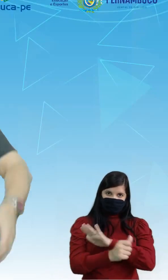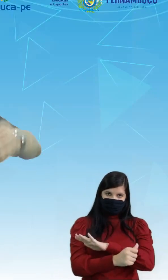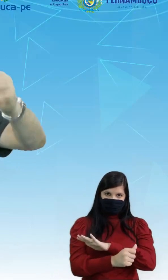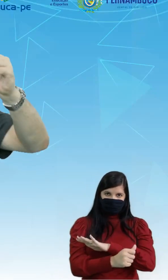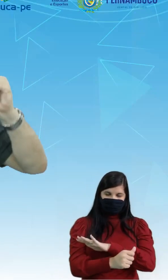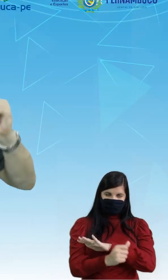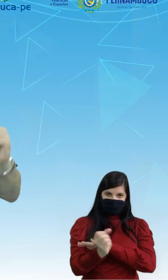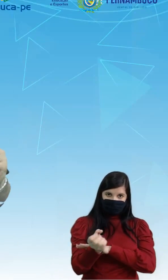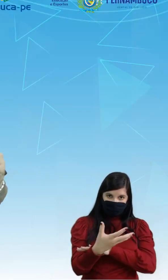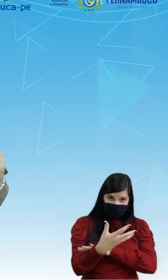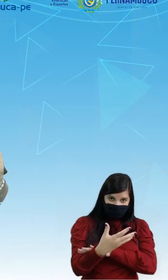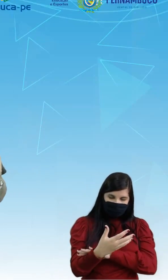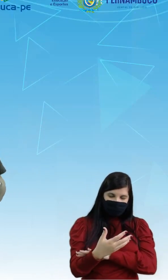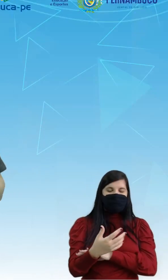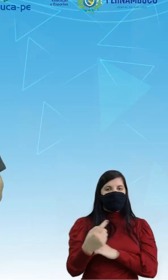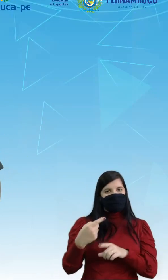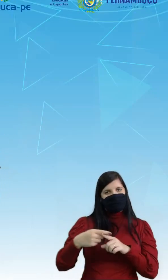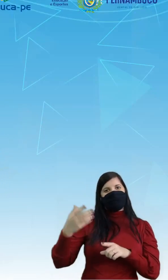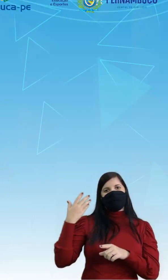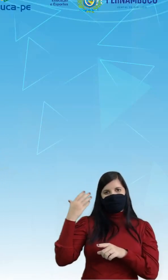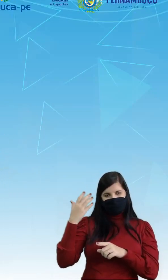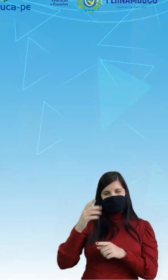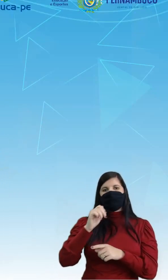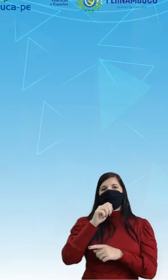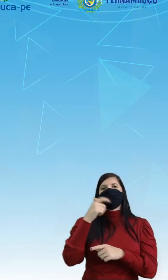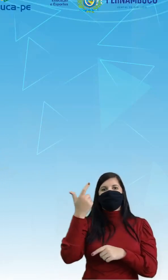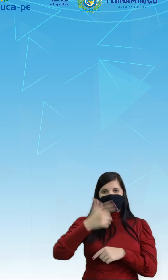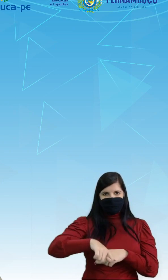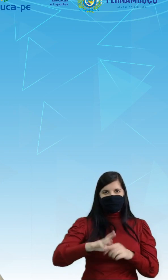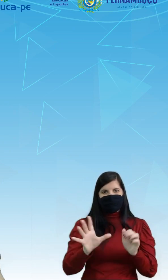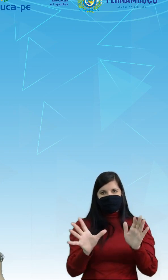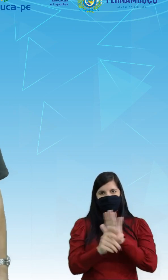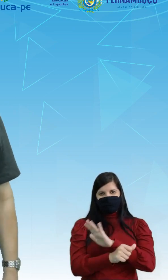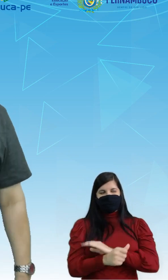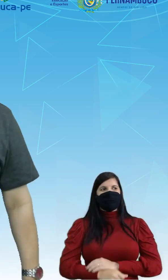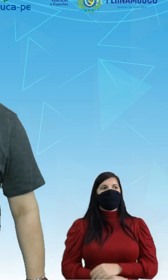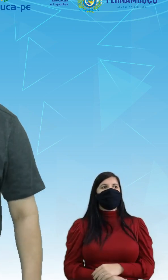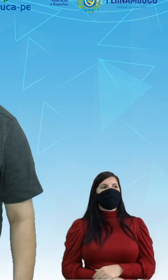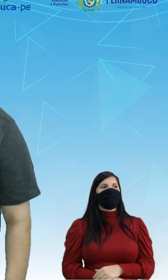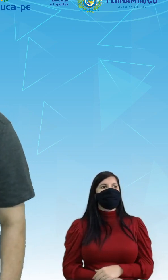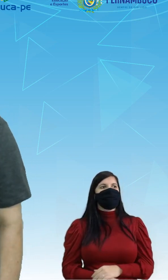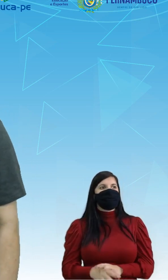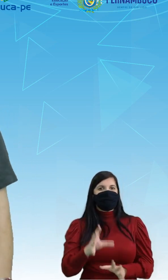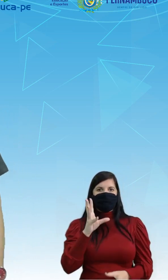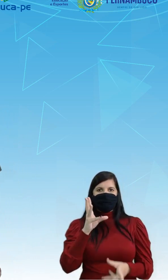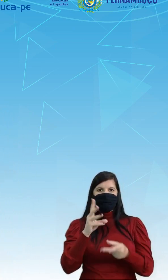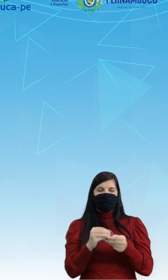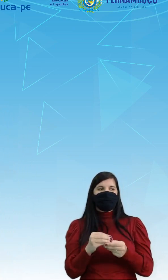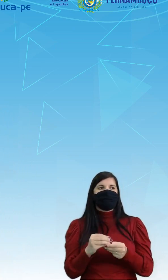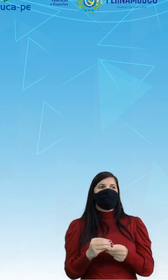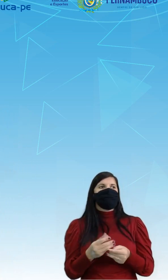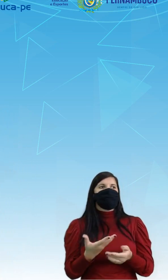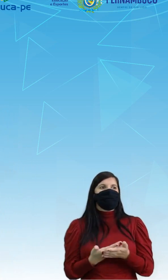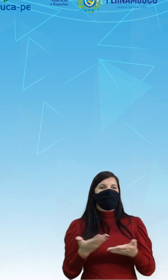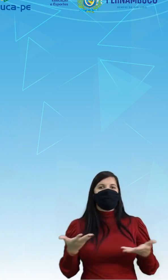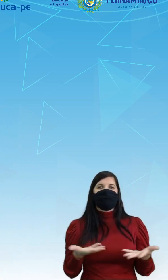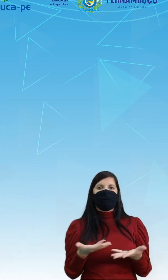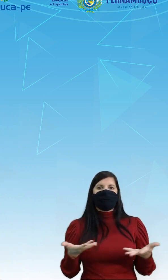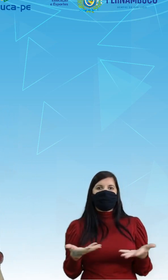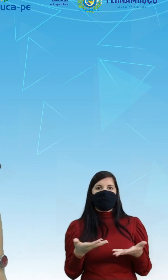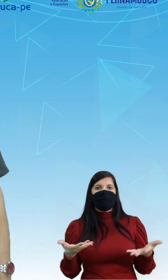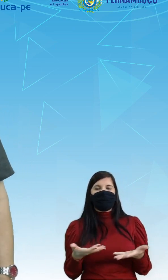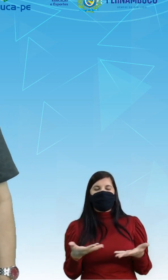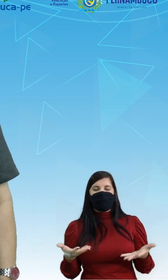porque anteriormente ela já fora furtada. Então, vamos lá aqui, fazer uma síntese da aula de hoje.